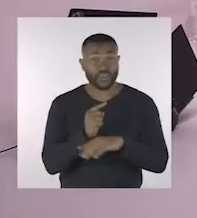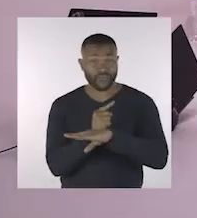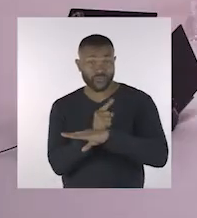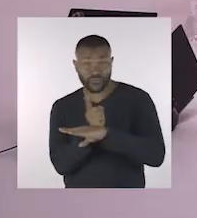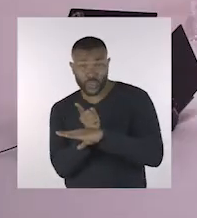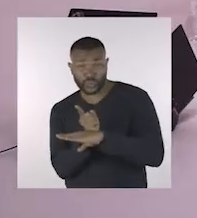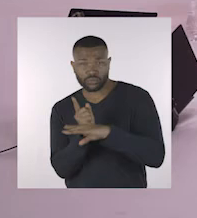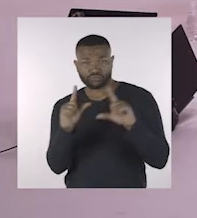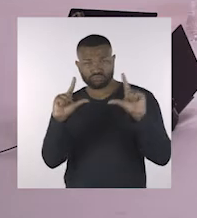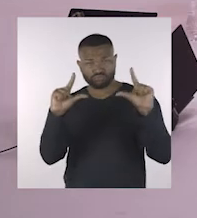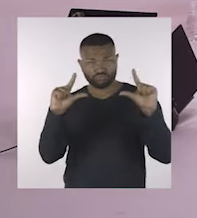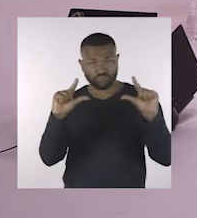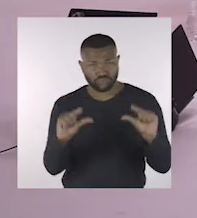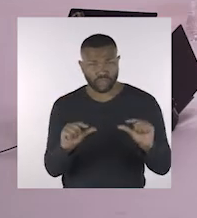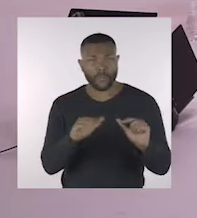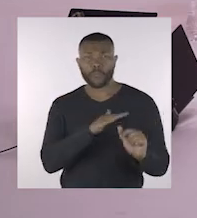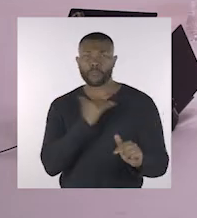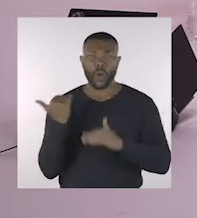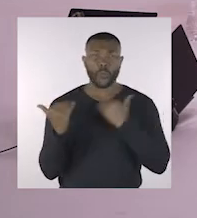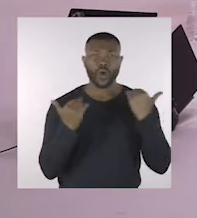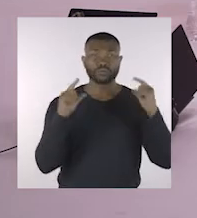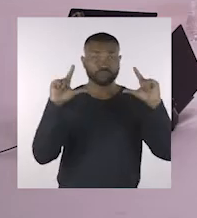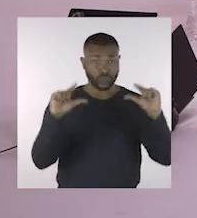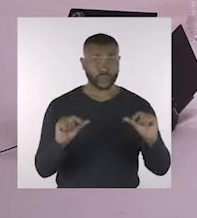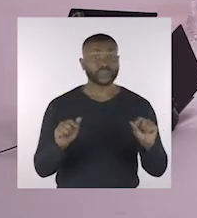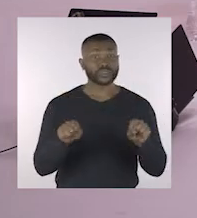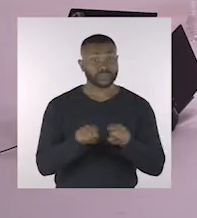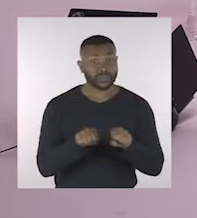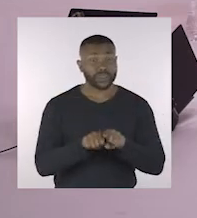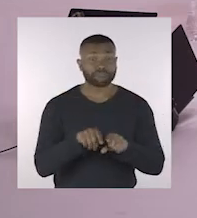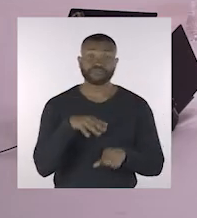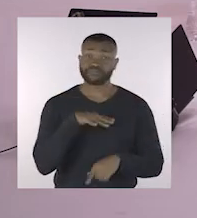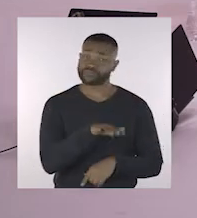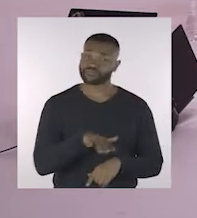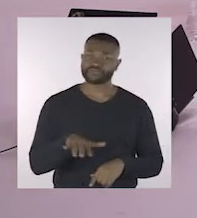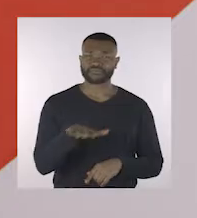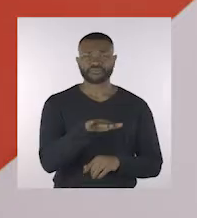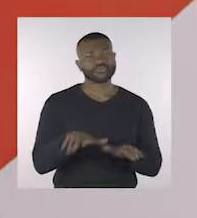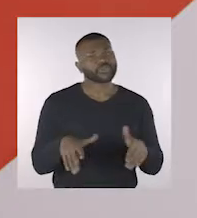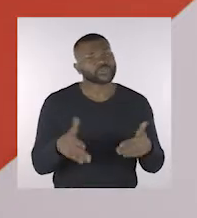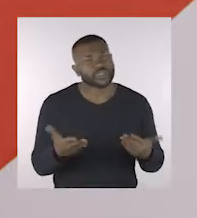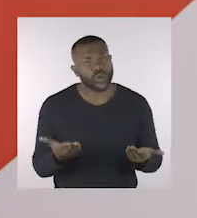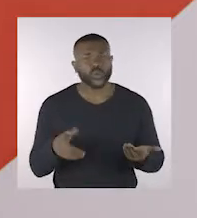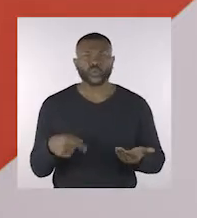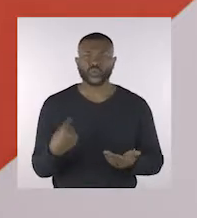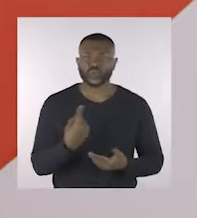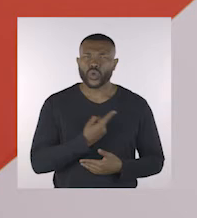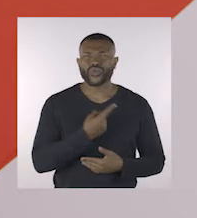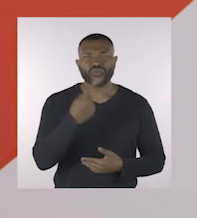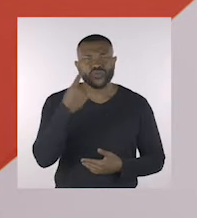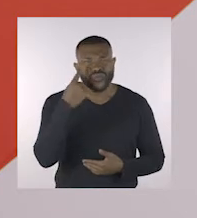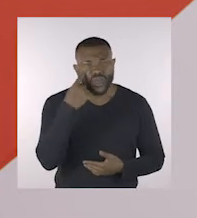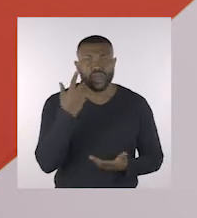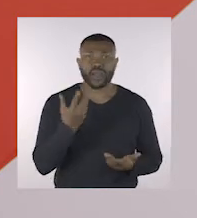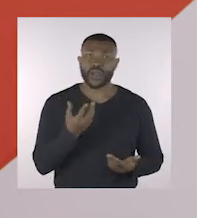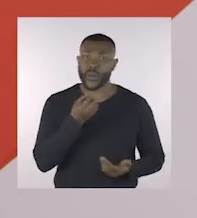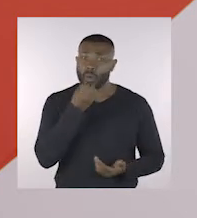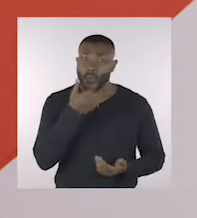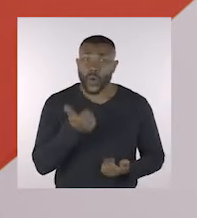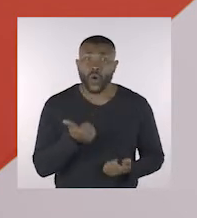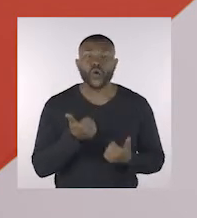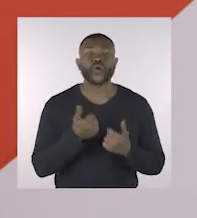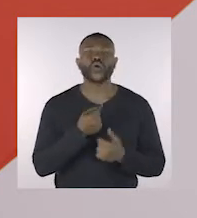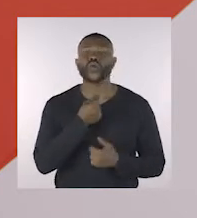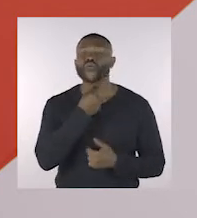redução de velocidade que reduziu o número de mortes na cidade acidentes e mortes na cidade então nós estamos Olha a promoção do cara